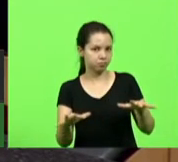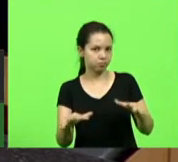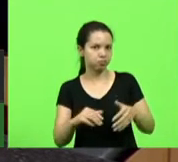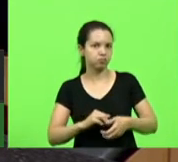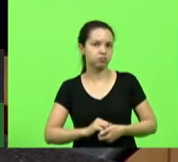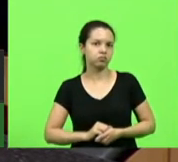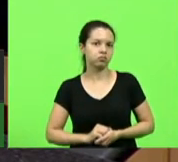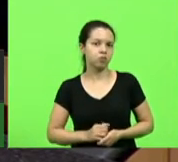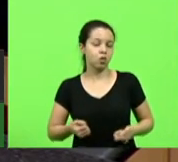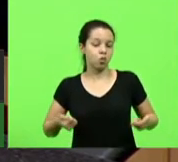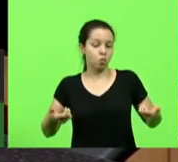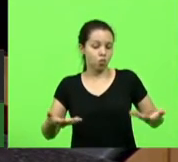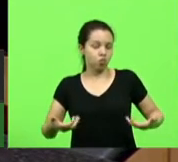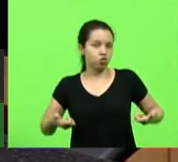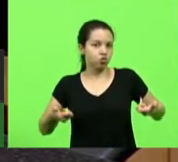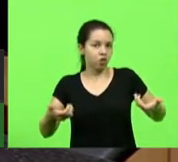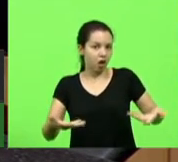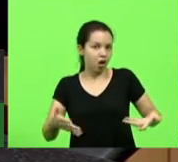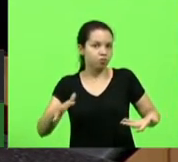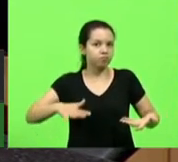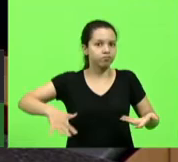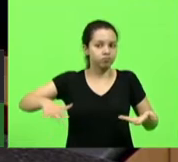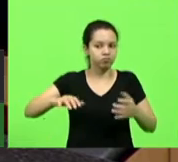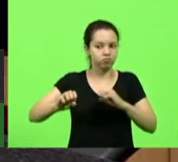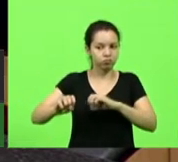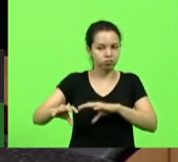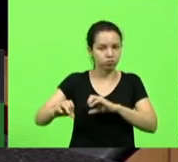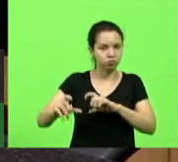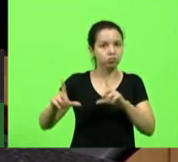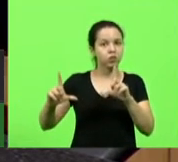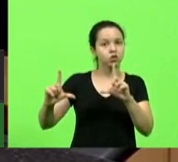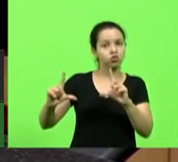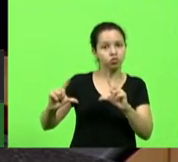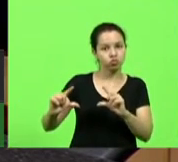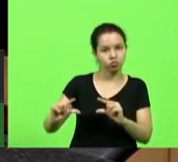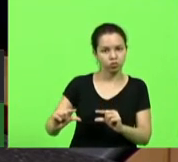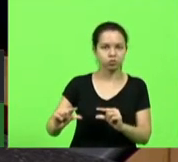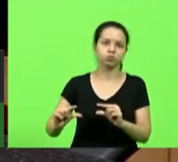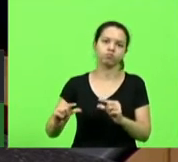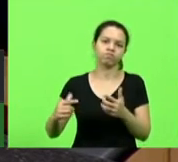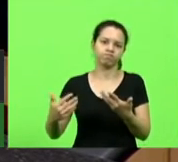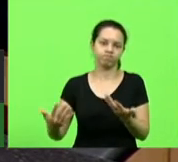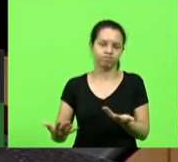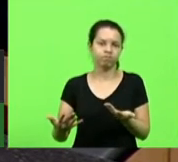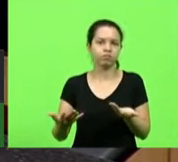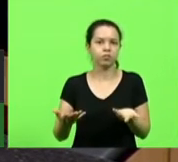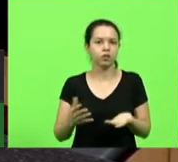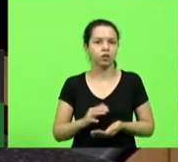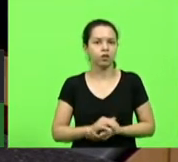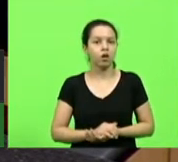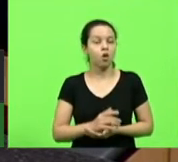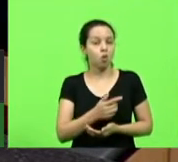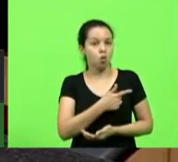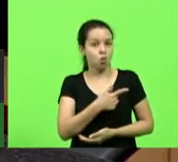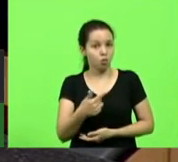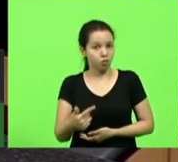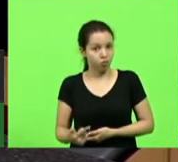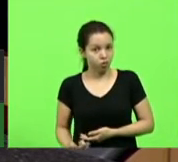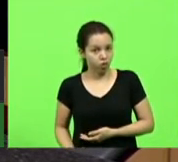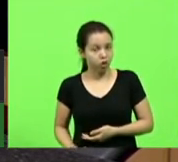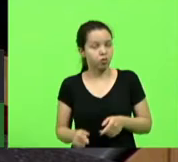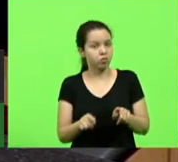os gastos com a educação acabaram diminuindo, né? E, além de tudo, o governo precisa cumprir